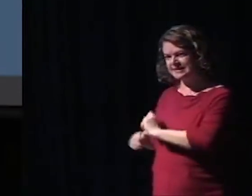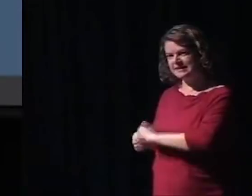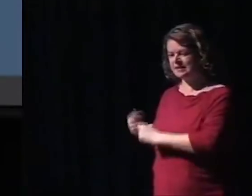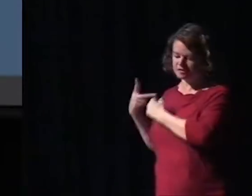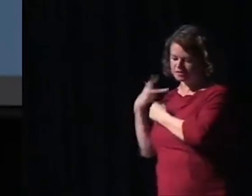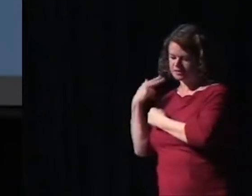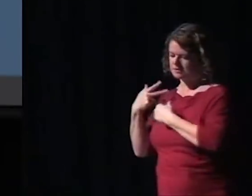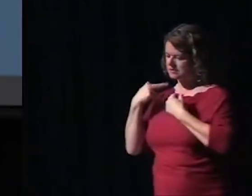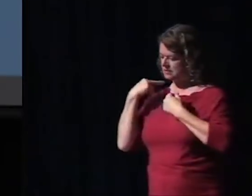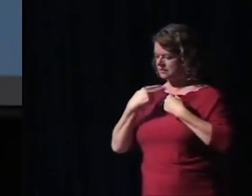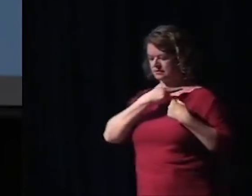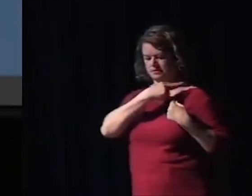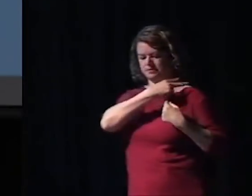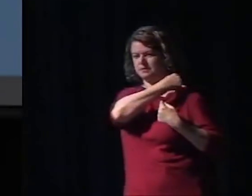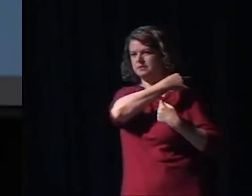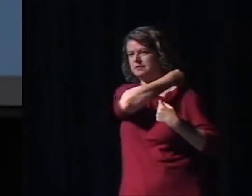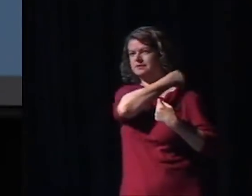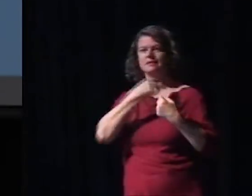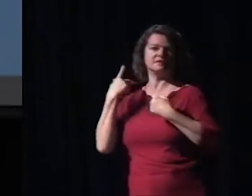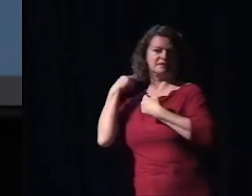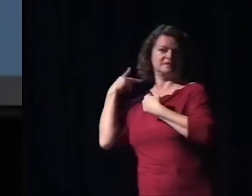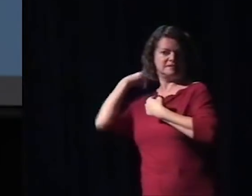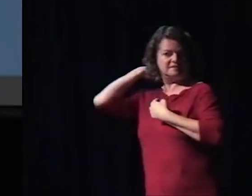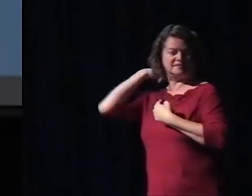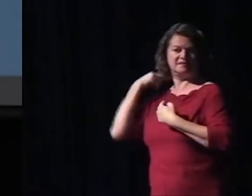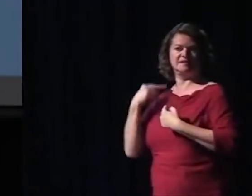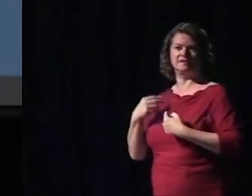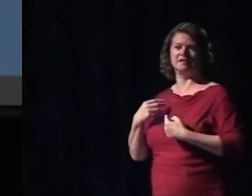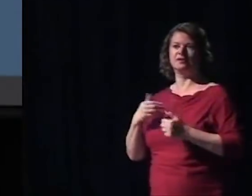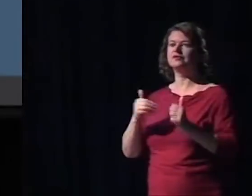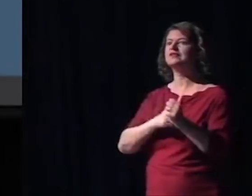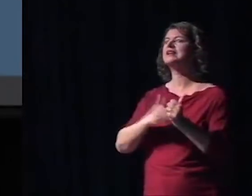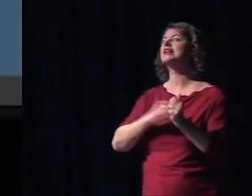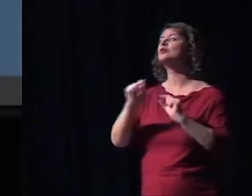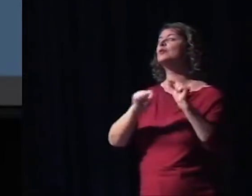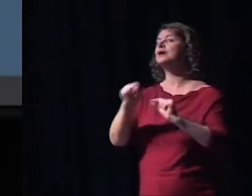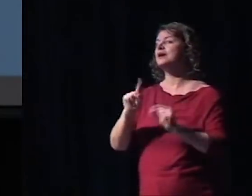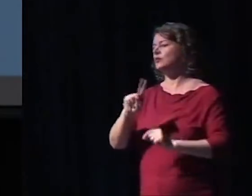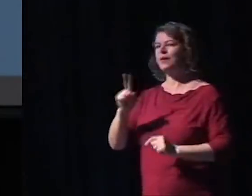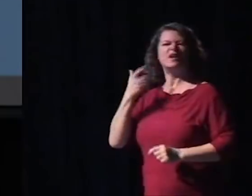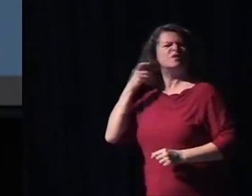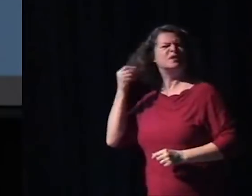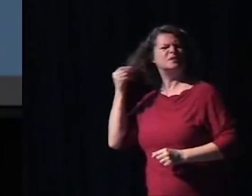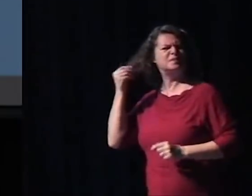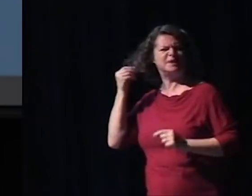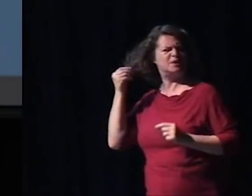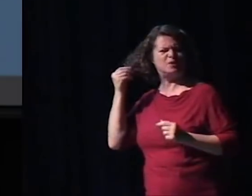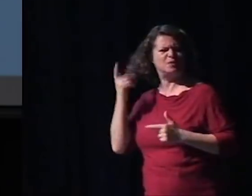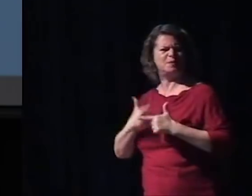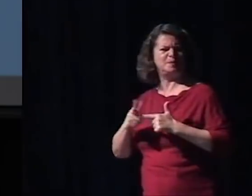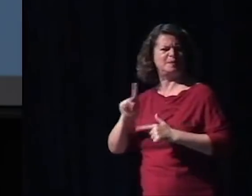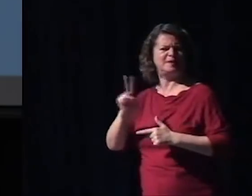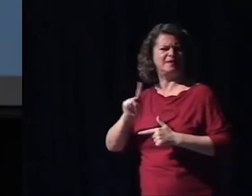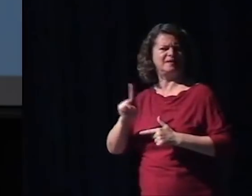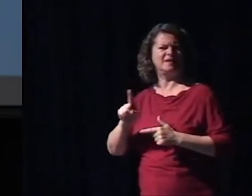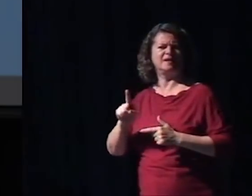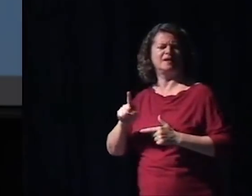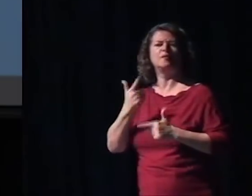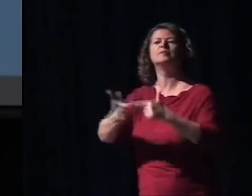Qual era o segredo dele? Não era o cabelo. O segredo dele era Deus.